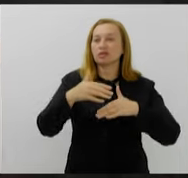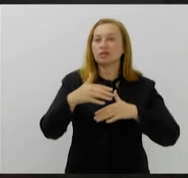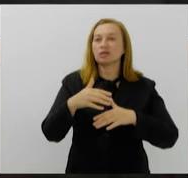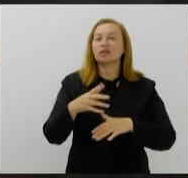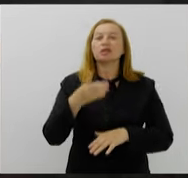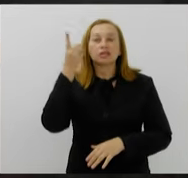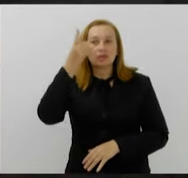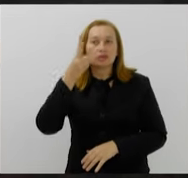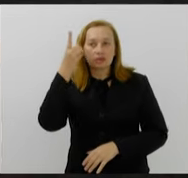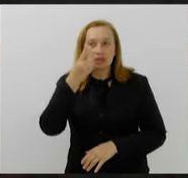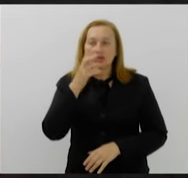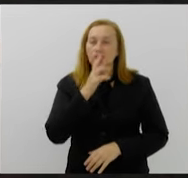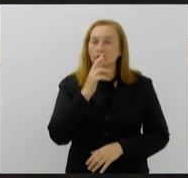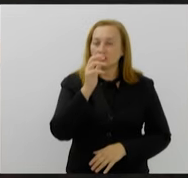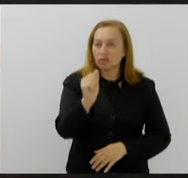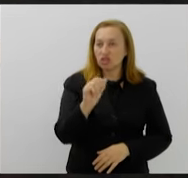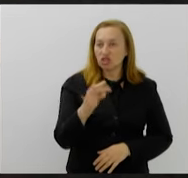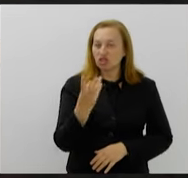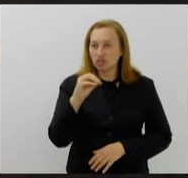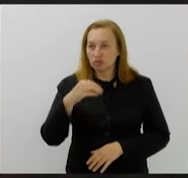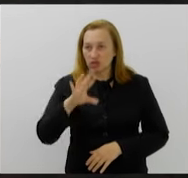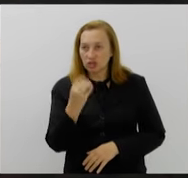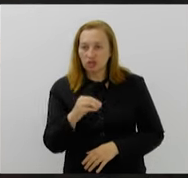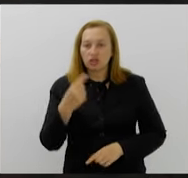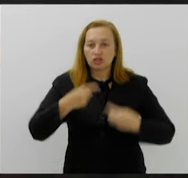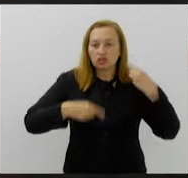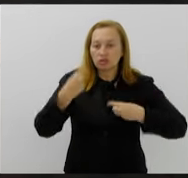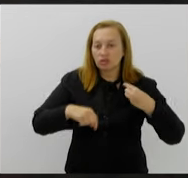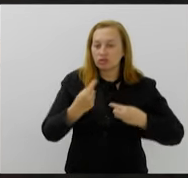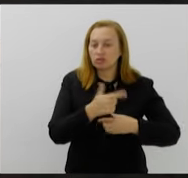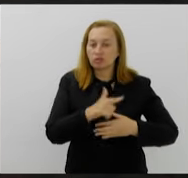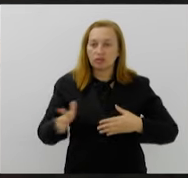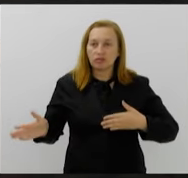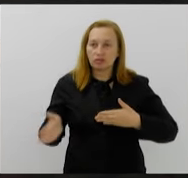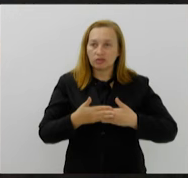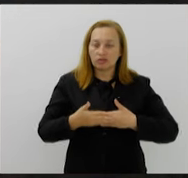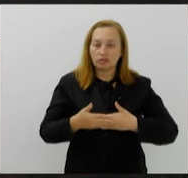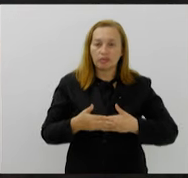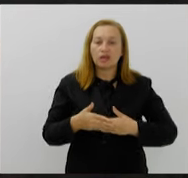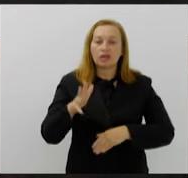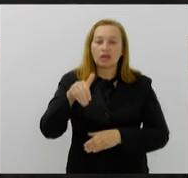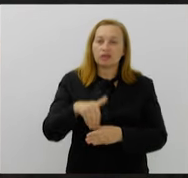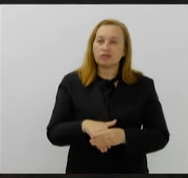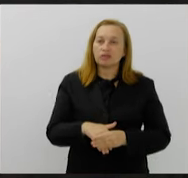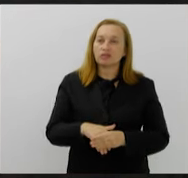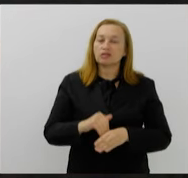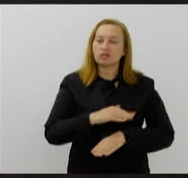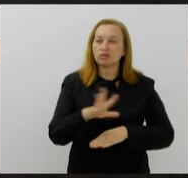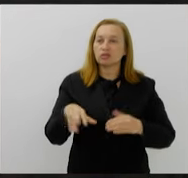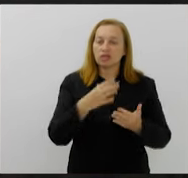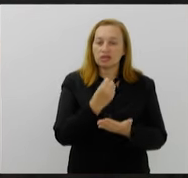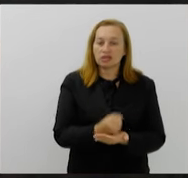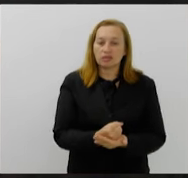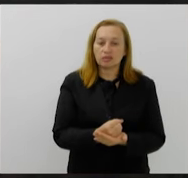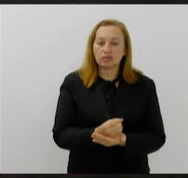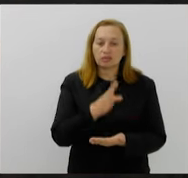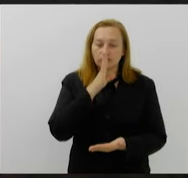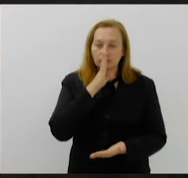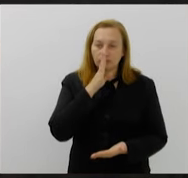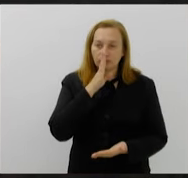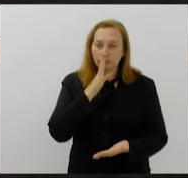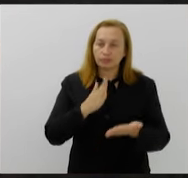Machado em discussão não havendo Quem Queira discutir encerrada a discussão em votação os senhores que apram permaneçam Como